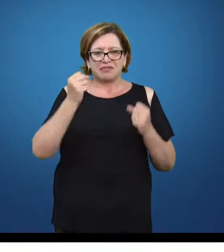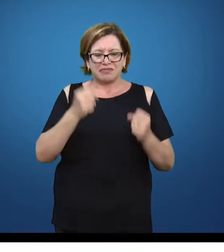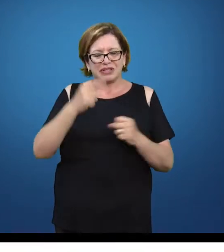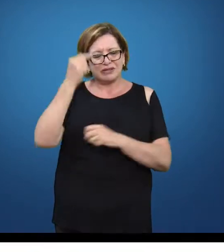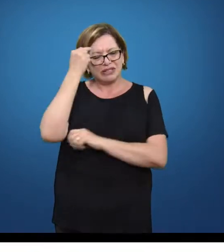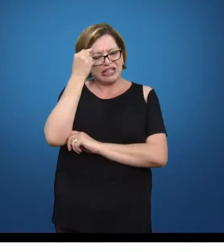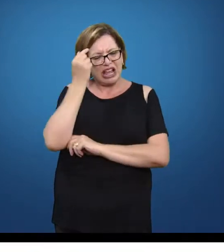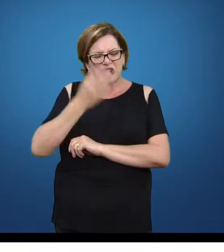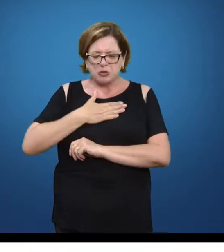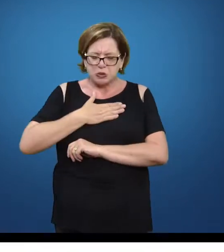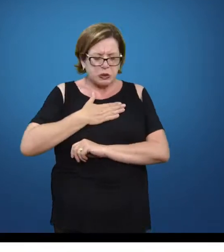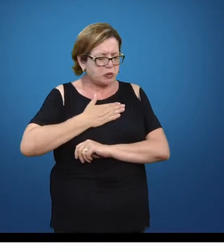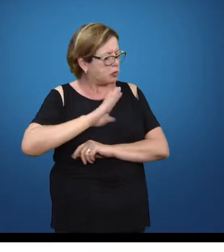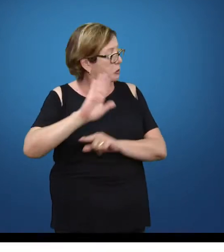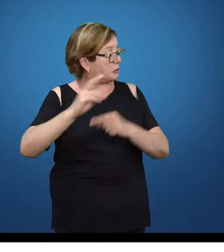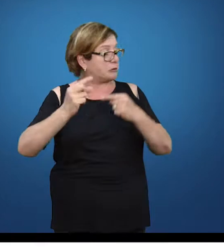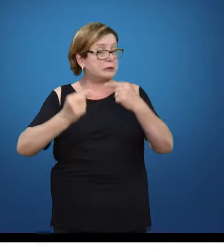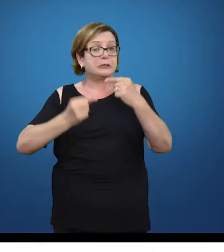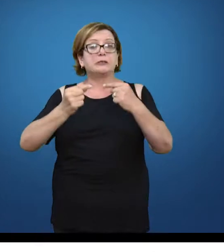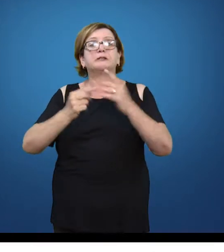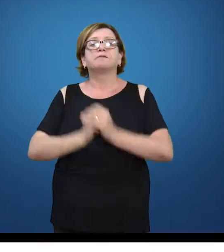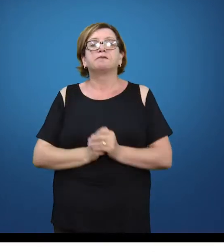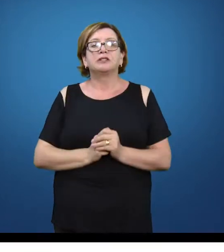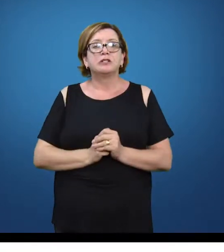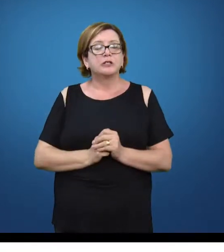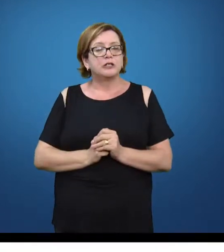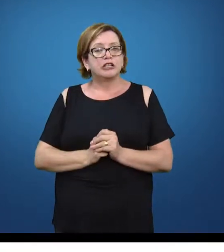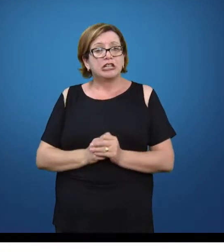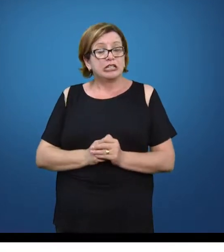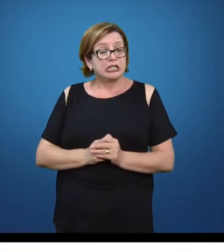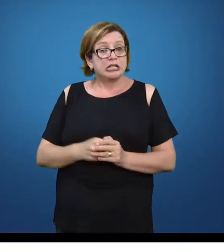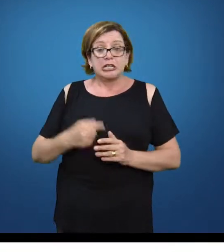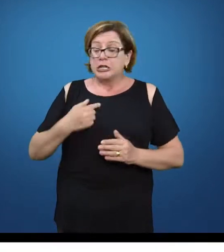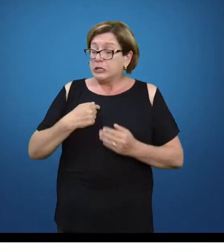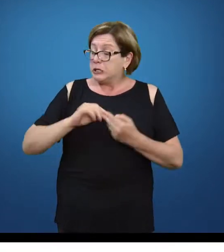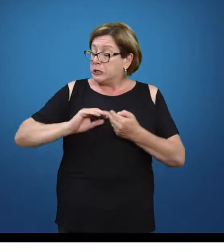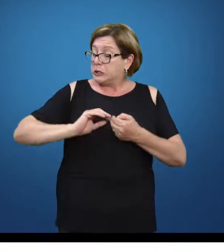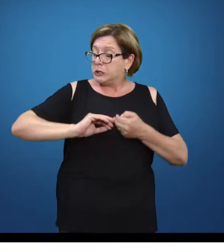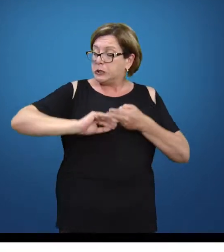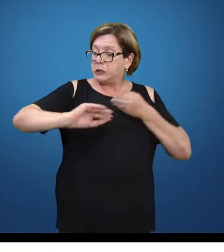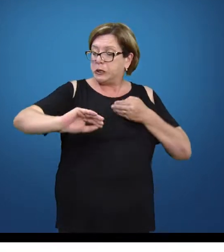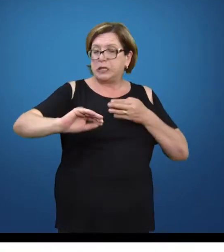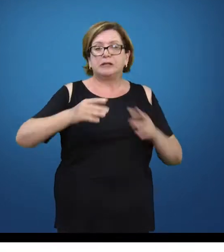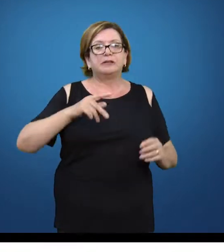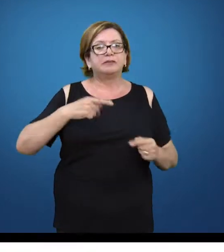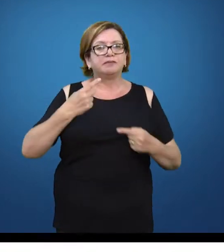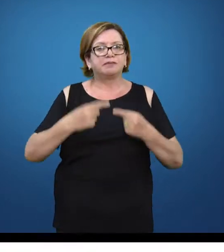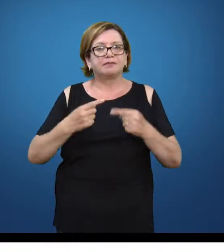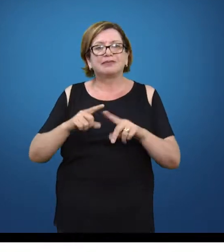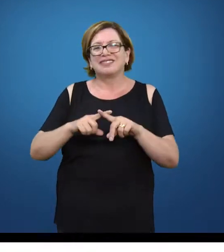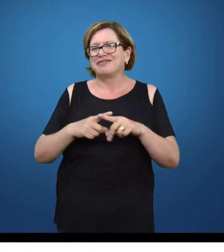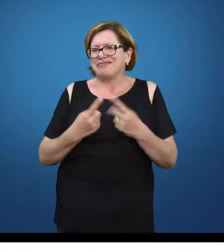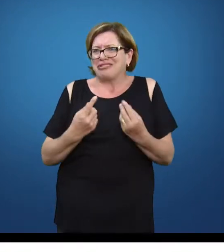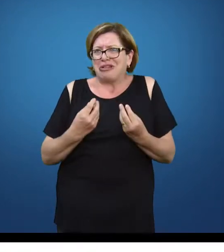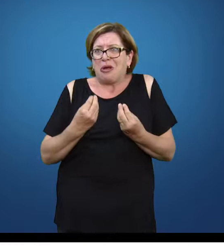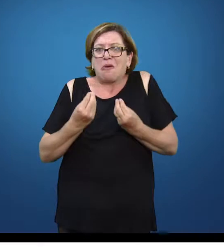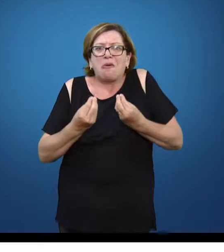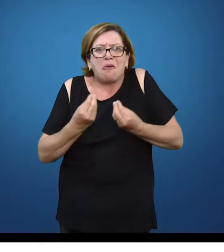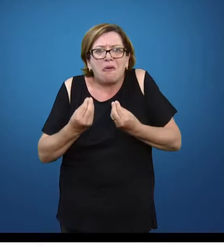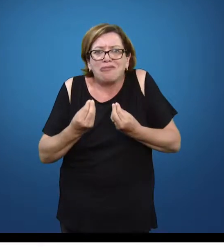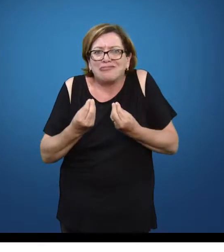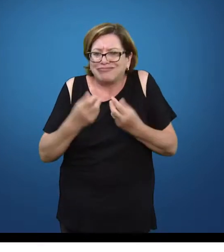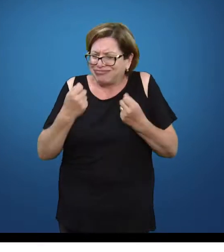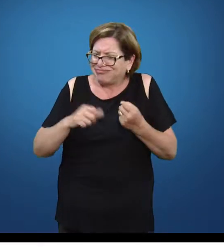eu não gosto de política, eu sou apolítico, mas não tem como a gente não